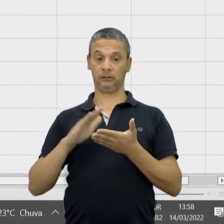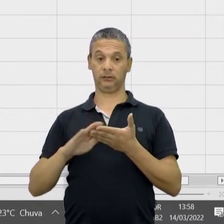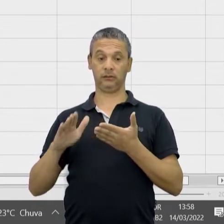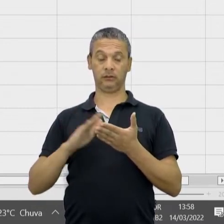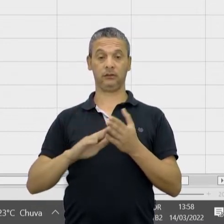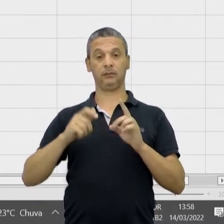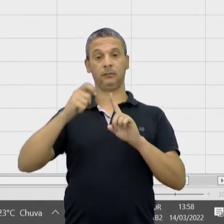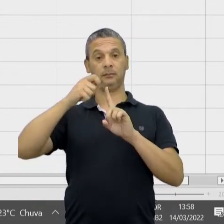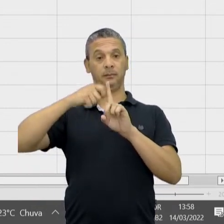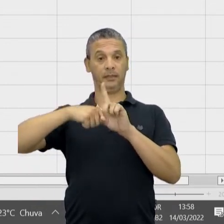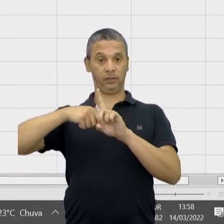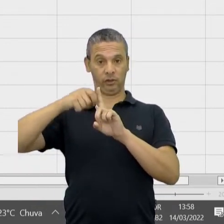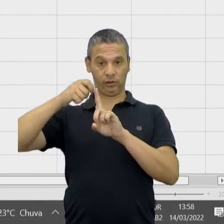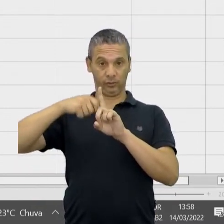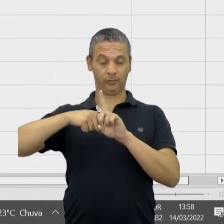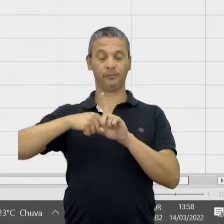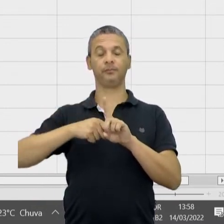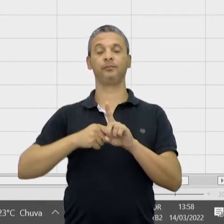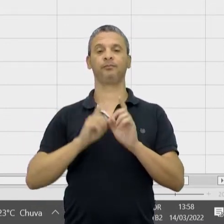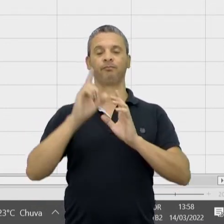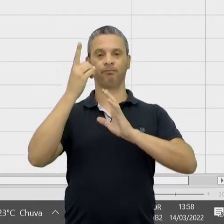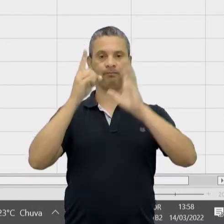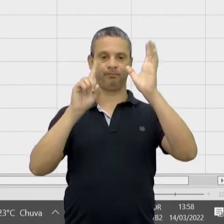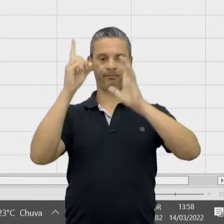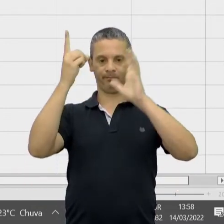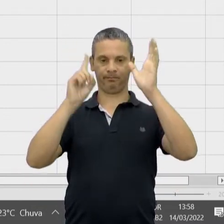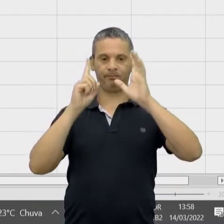do mês de fevereiro.